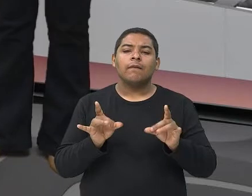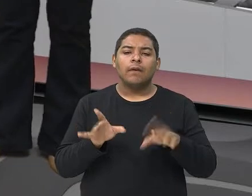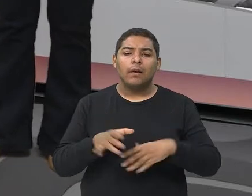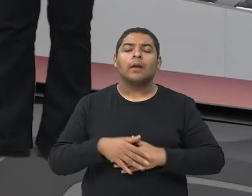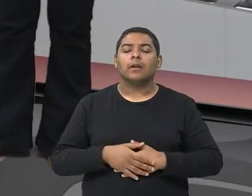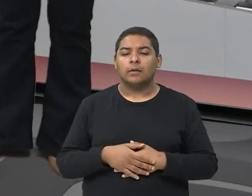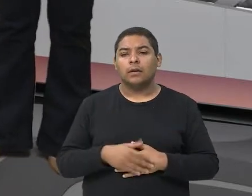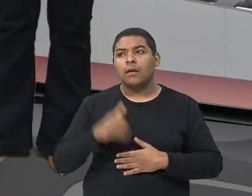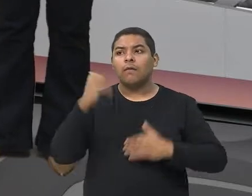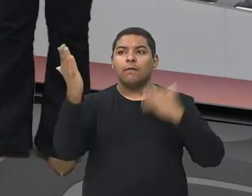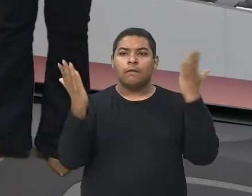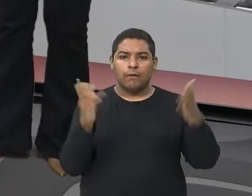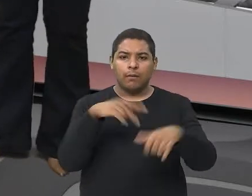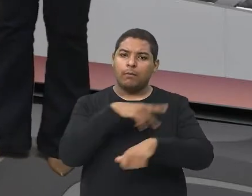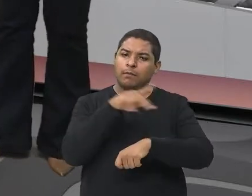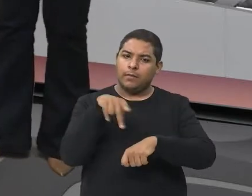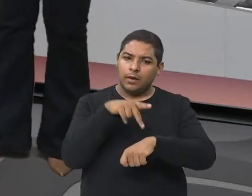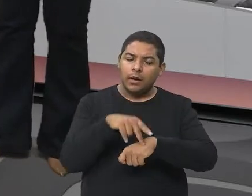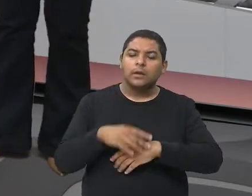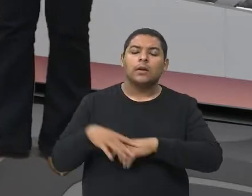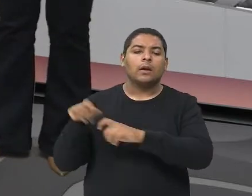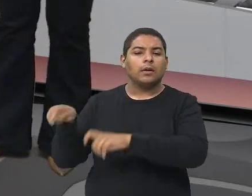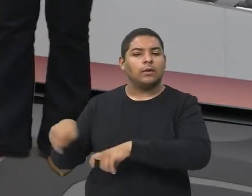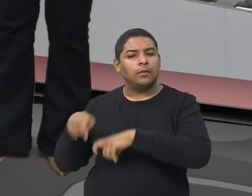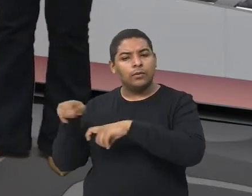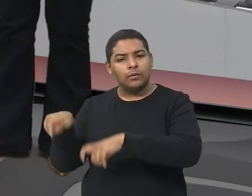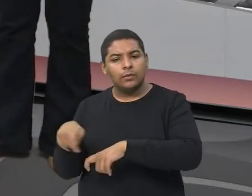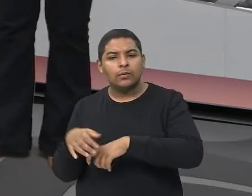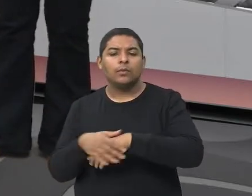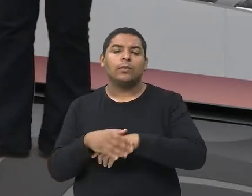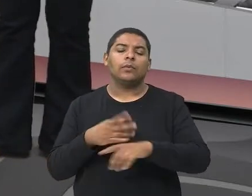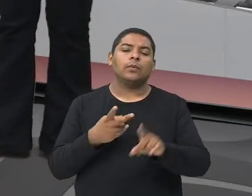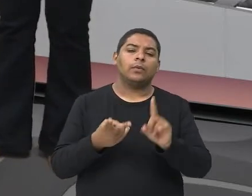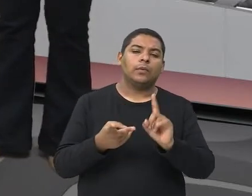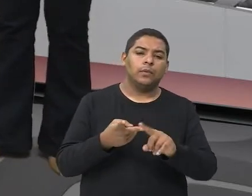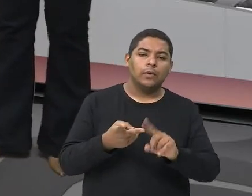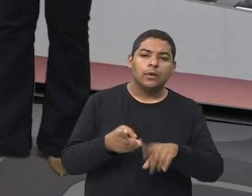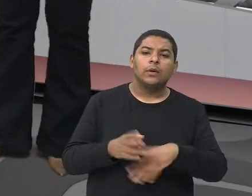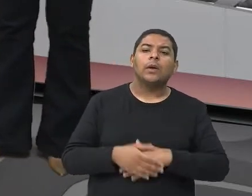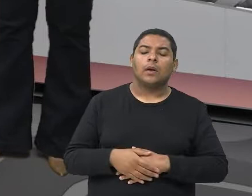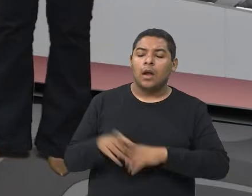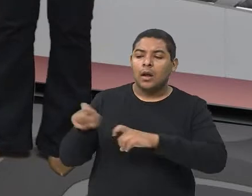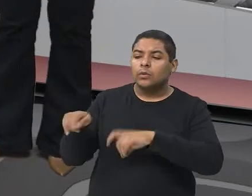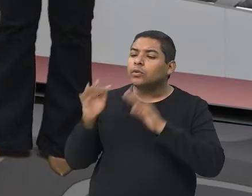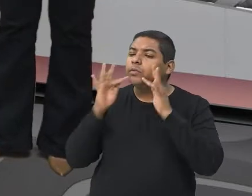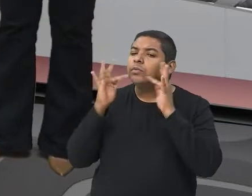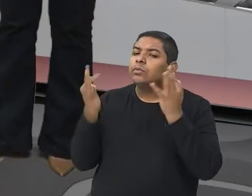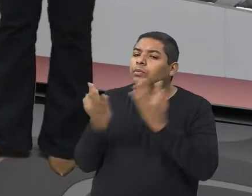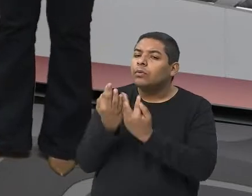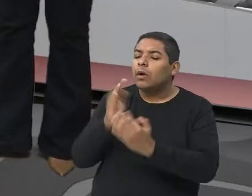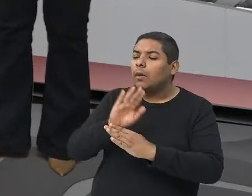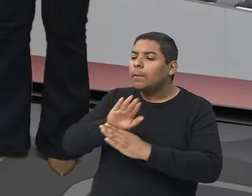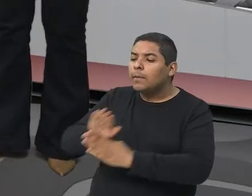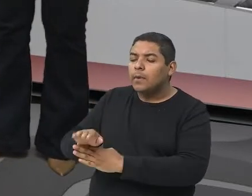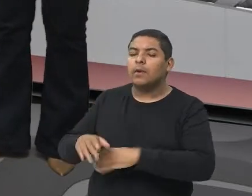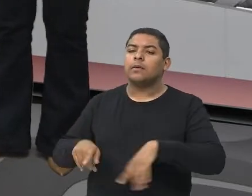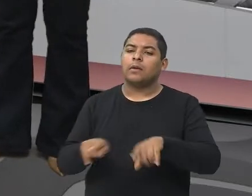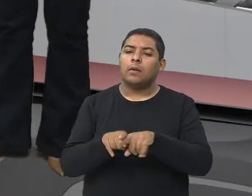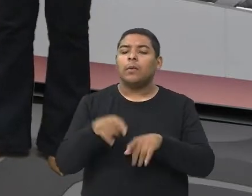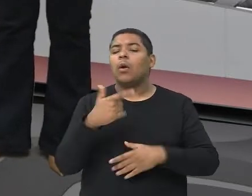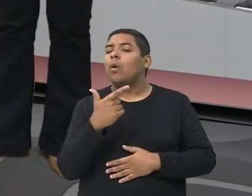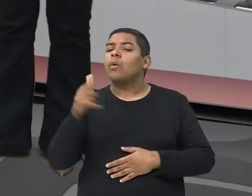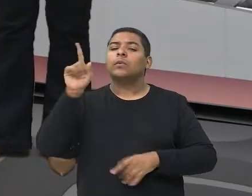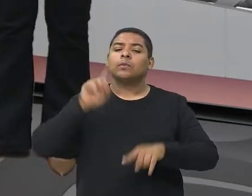aí da parte da agricultura, né, principalmente essa agricultura de subsistência, tá? E além de outros produtos que